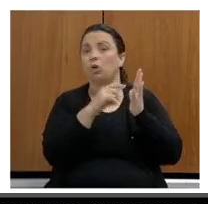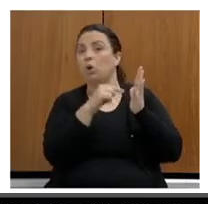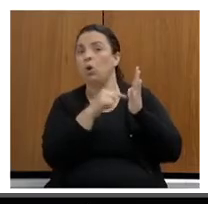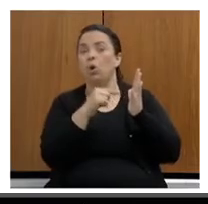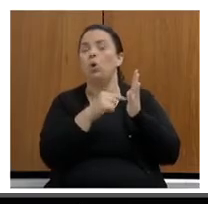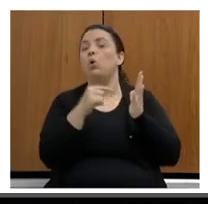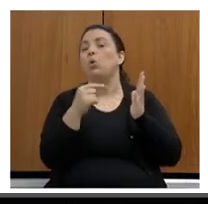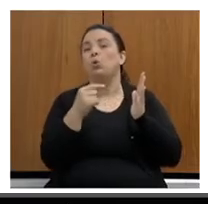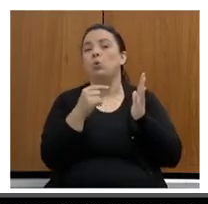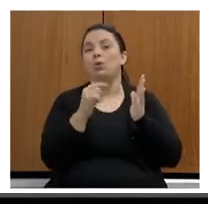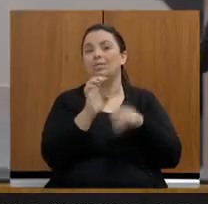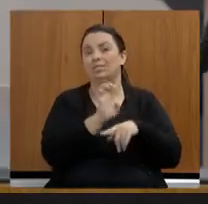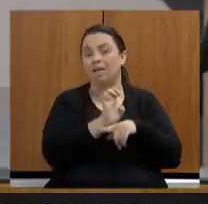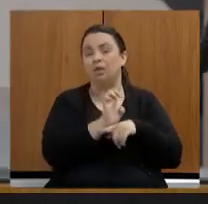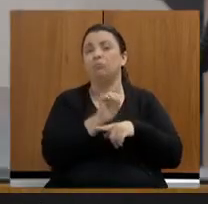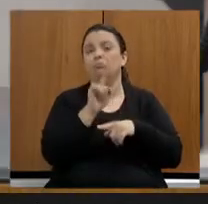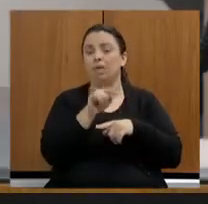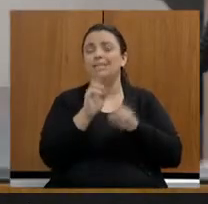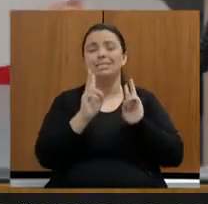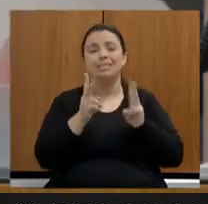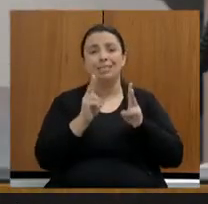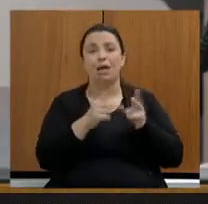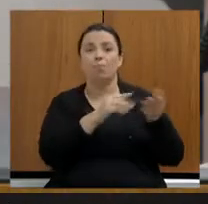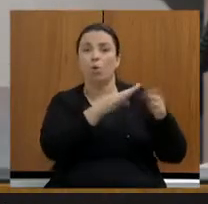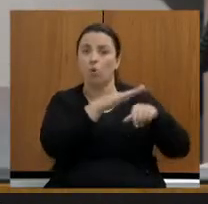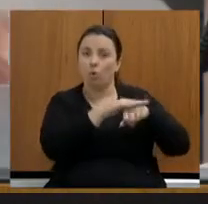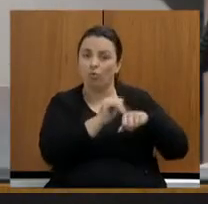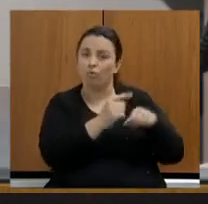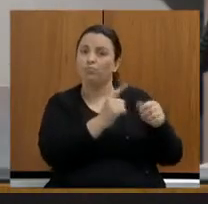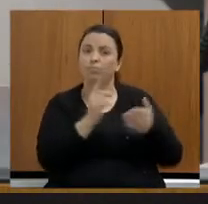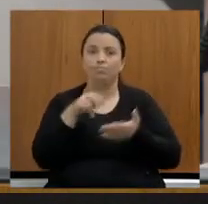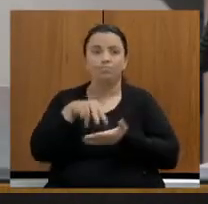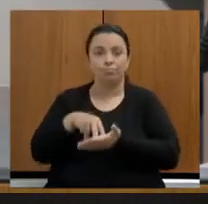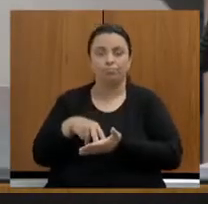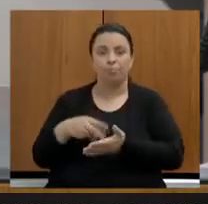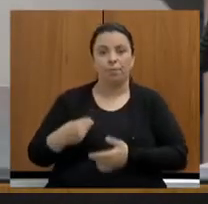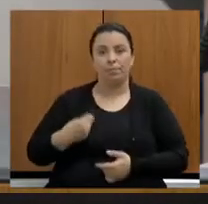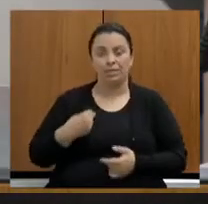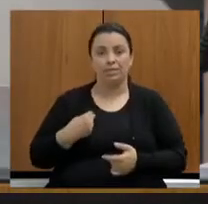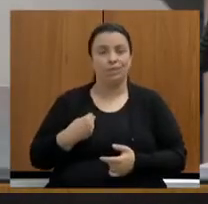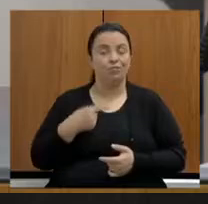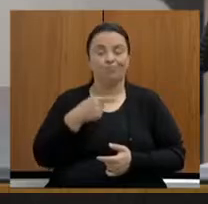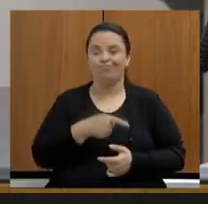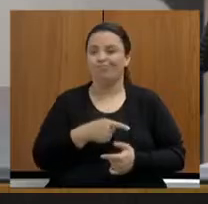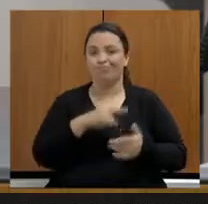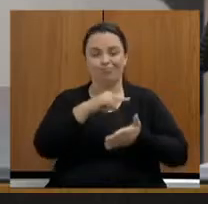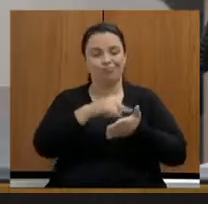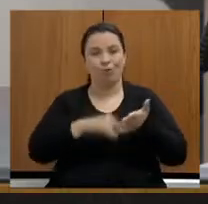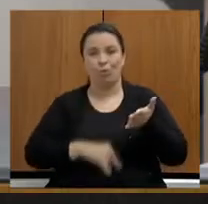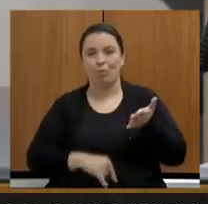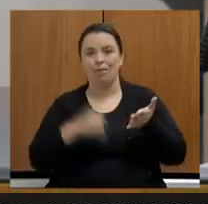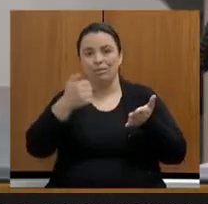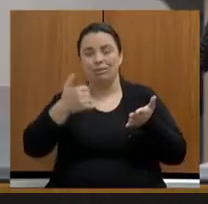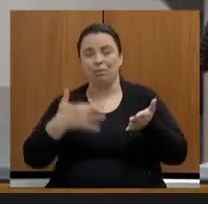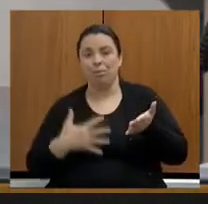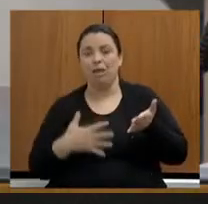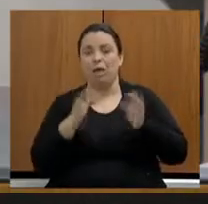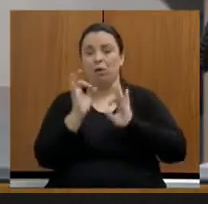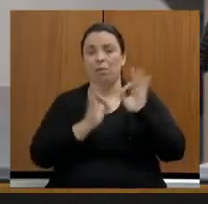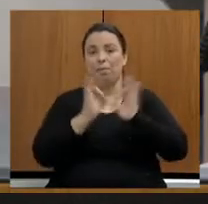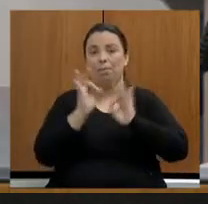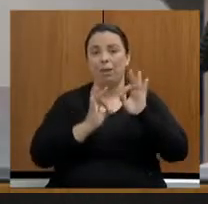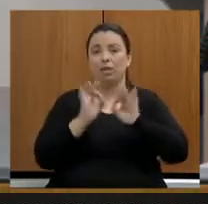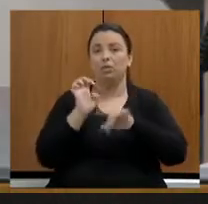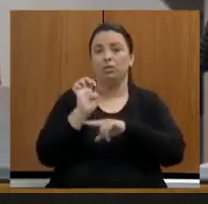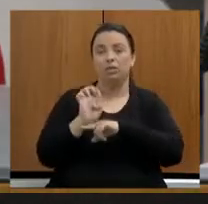convidado a participar de todas as atividades na oportunidade não os Apresentou um documento com todo o balanço do plano estadual